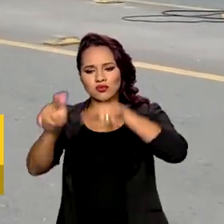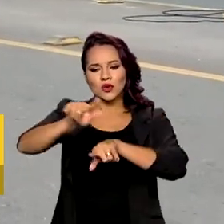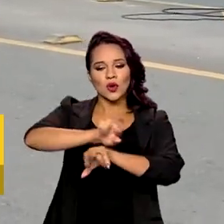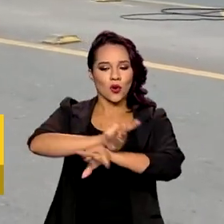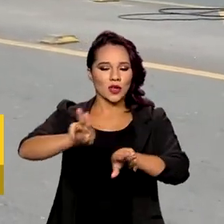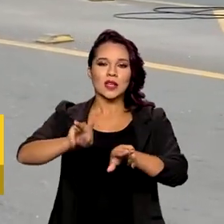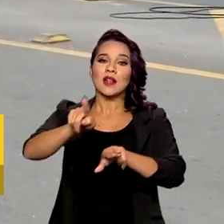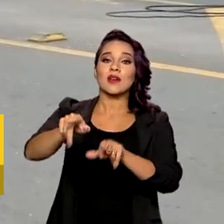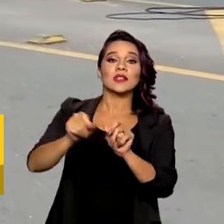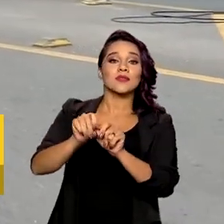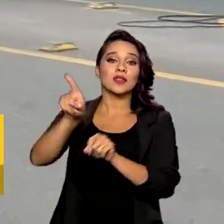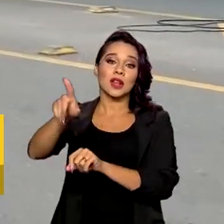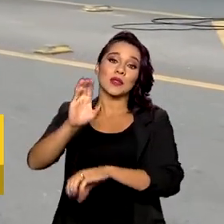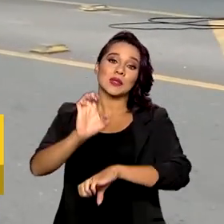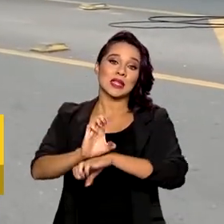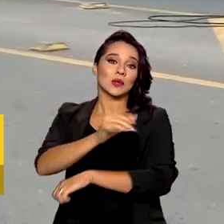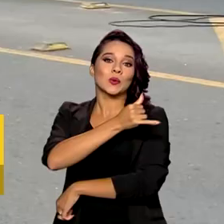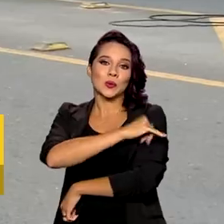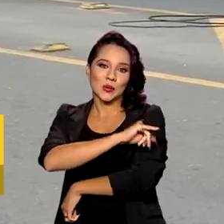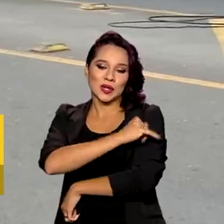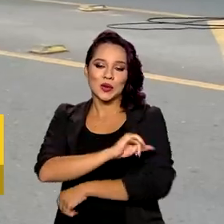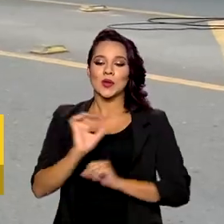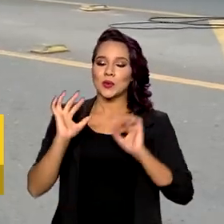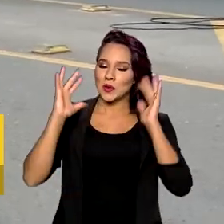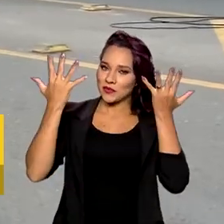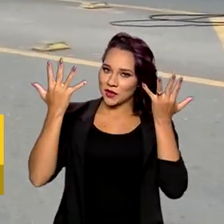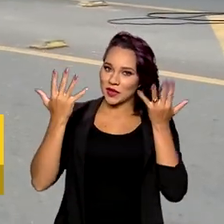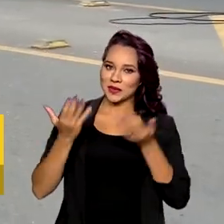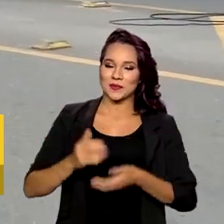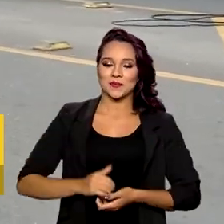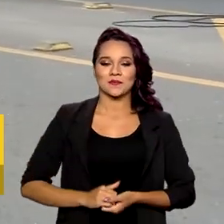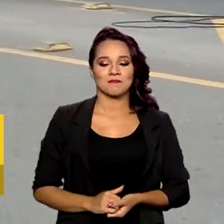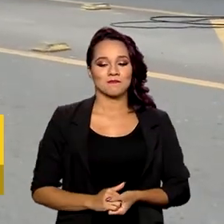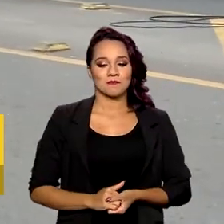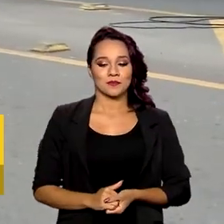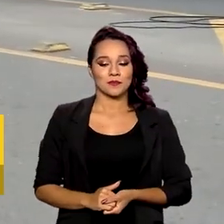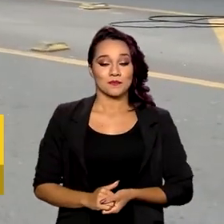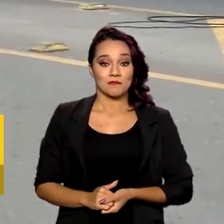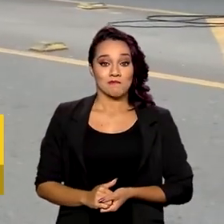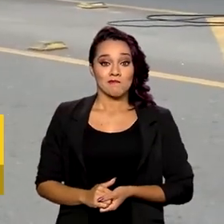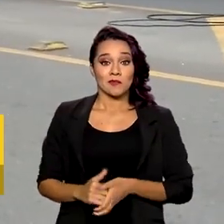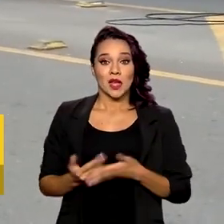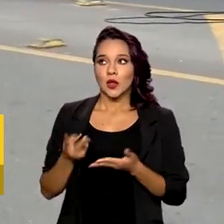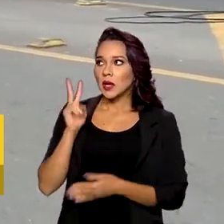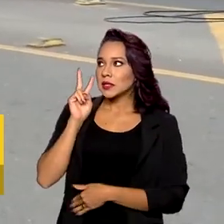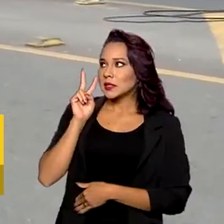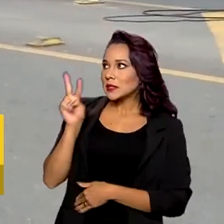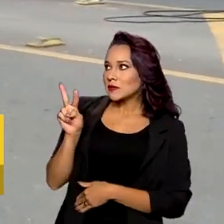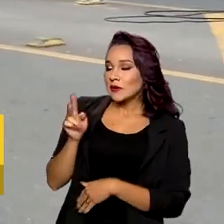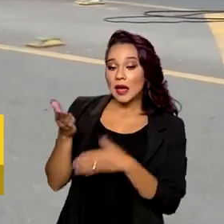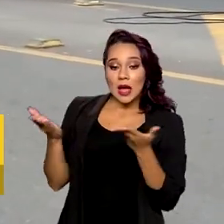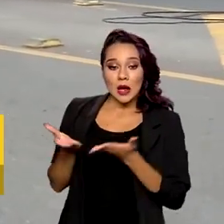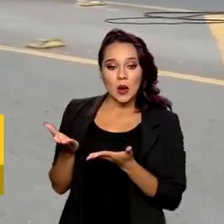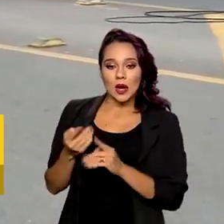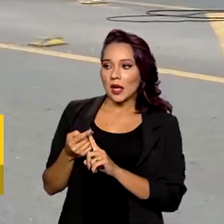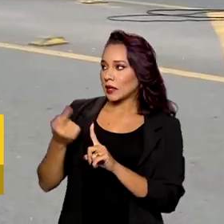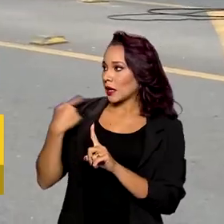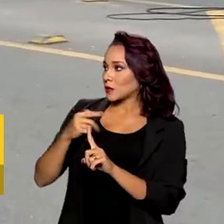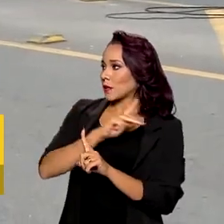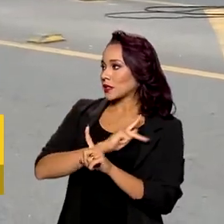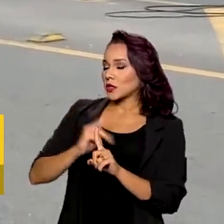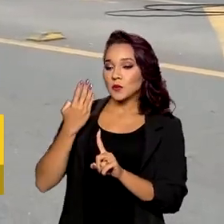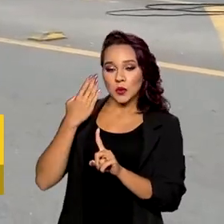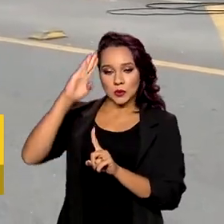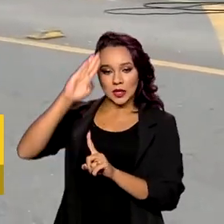todas, serão realizadas no Rio de Janeiro, no evento que vai ser realizado na sequência. Coronel Moraes, a gente vê bastante nessa imagem ali atrás do presidente Jair